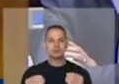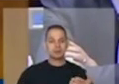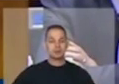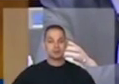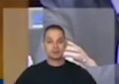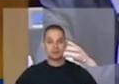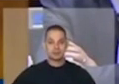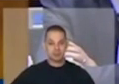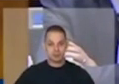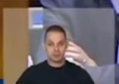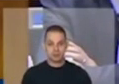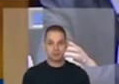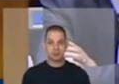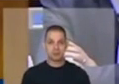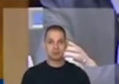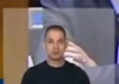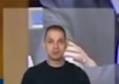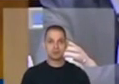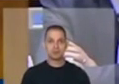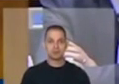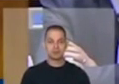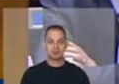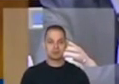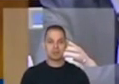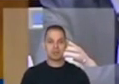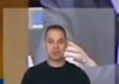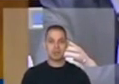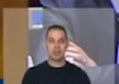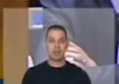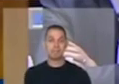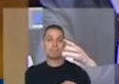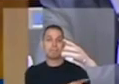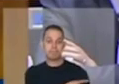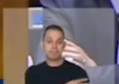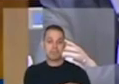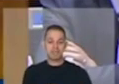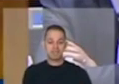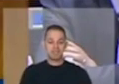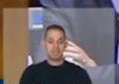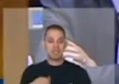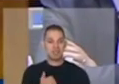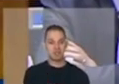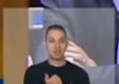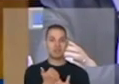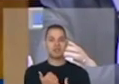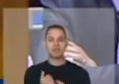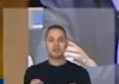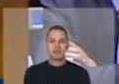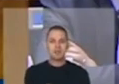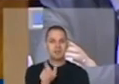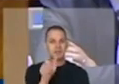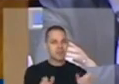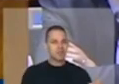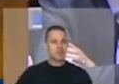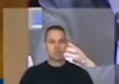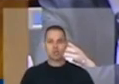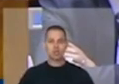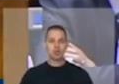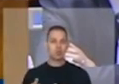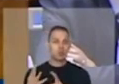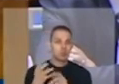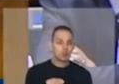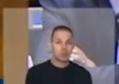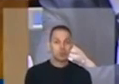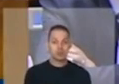ao secretário-geral Leonardo, à minha chefe de gabinete, a todos os servidores, que em uma semana se construiu